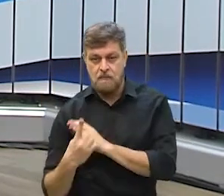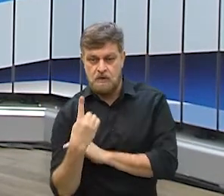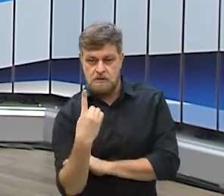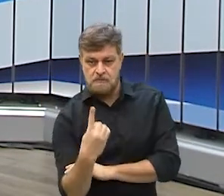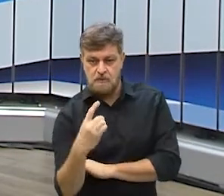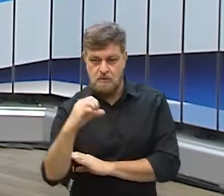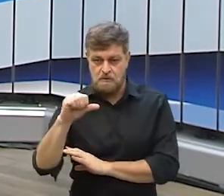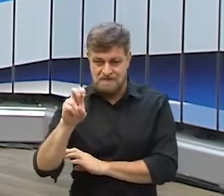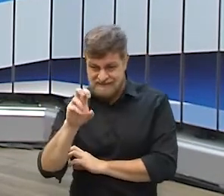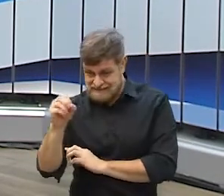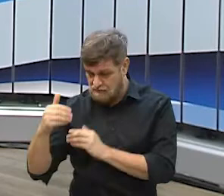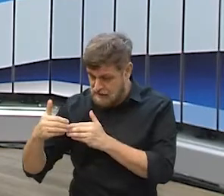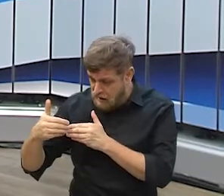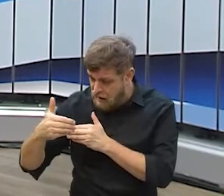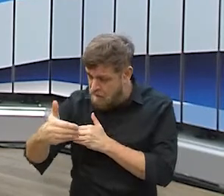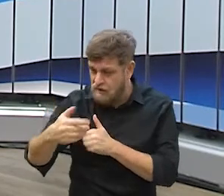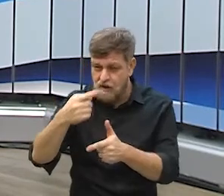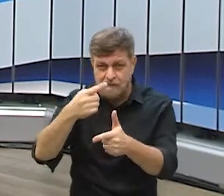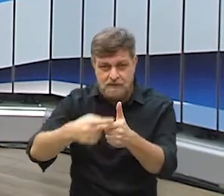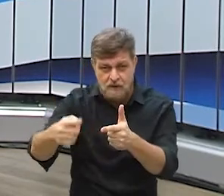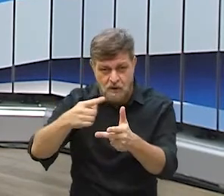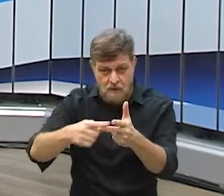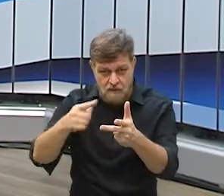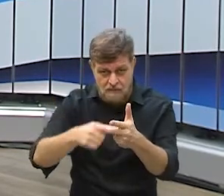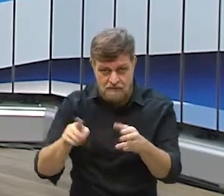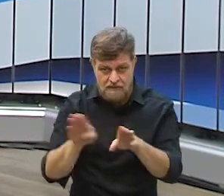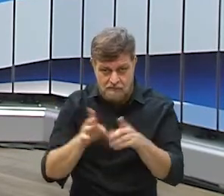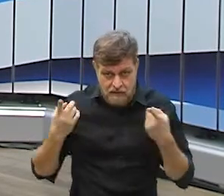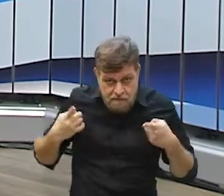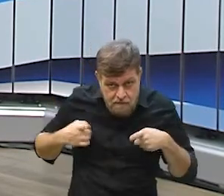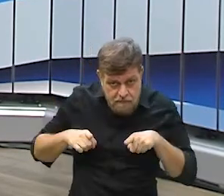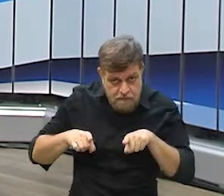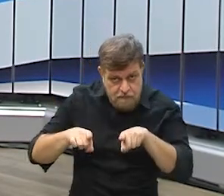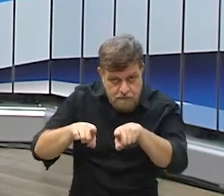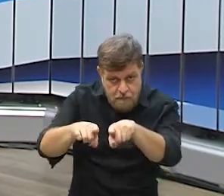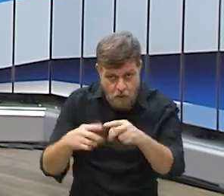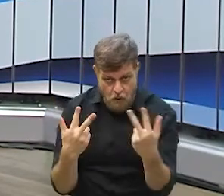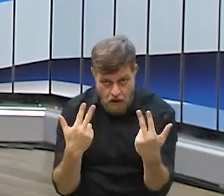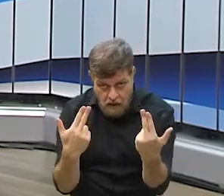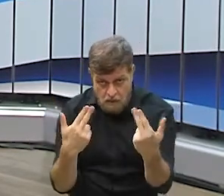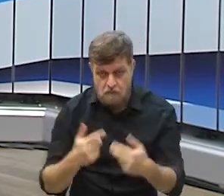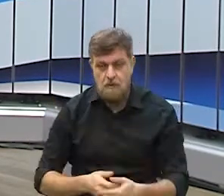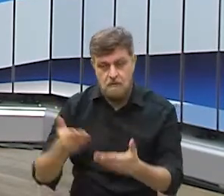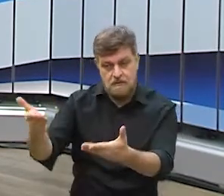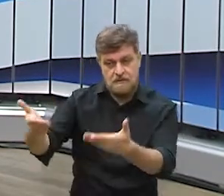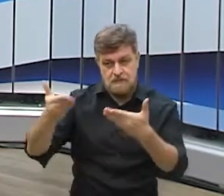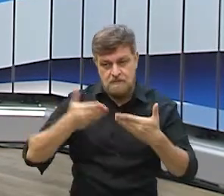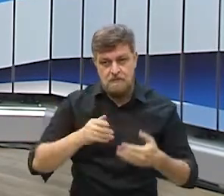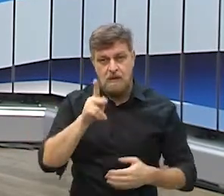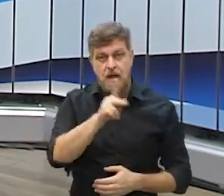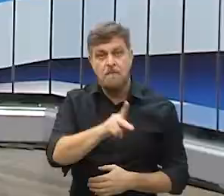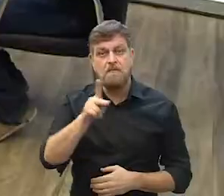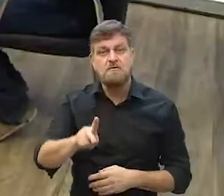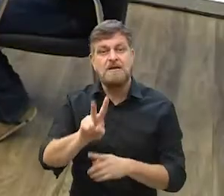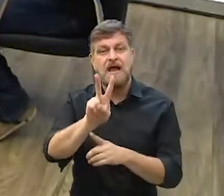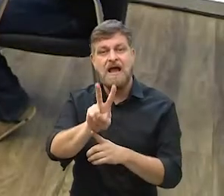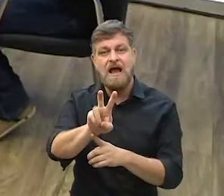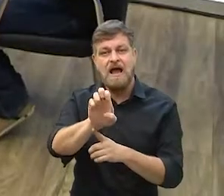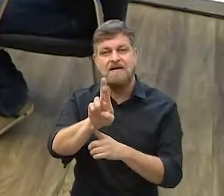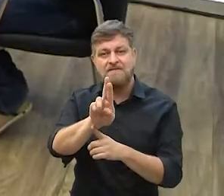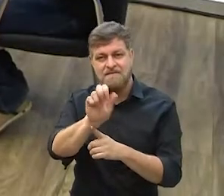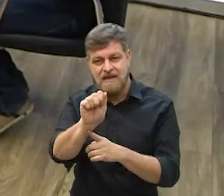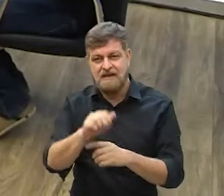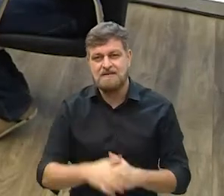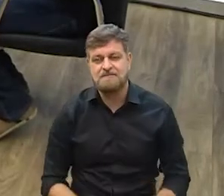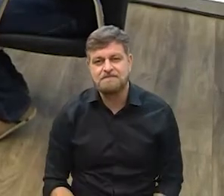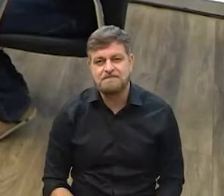pós-1950, os problemas estão crescendo na mesma proporção, Vera? Seja bem-vinda ao Questão de Ordem.